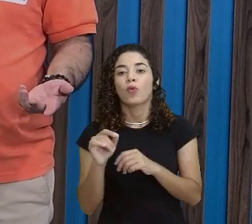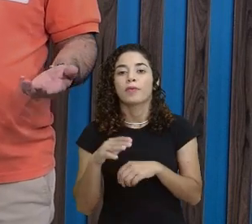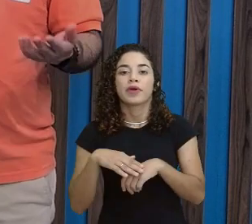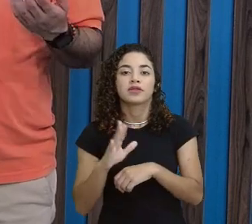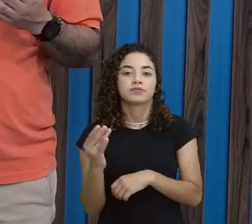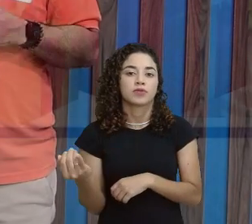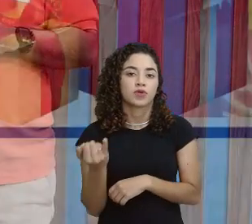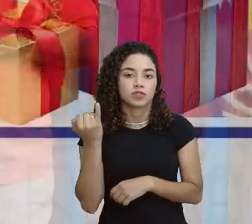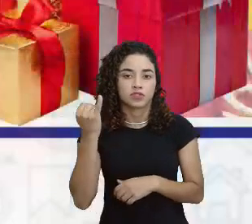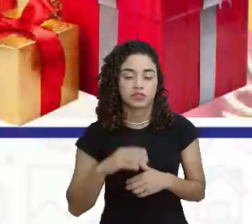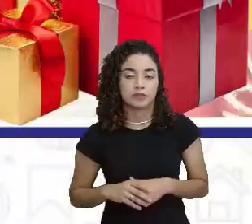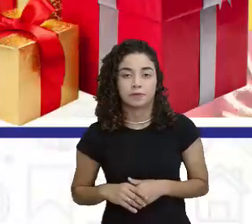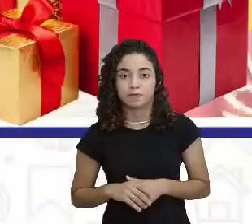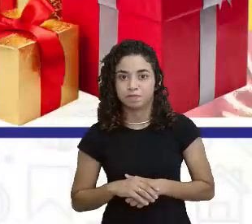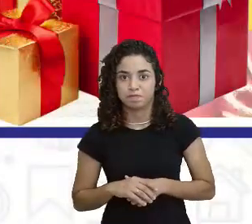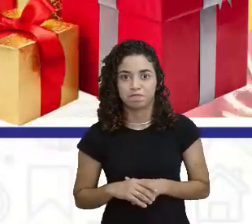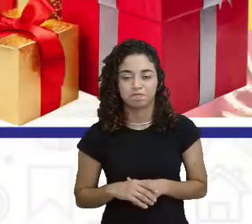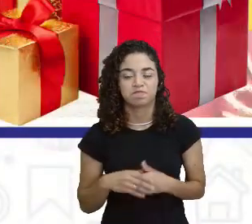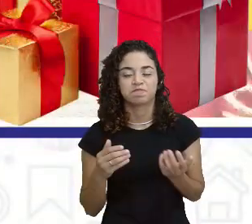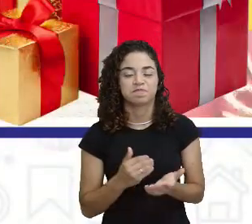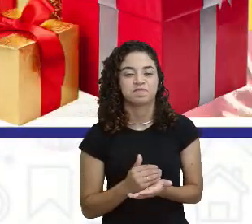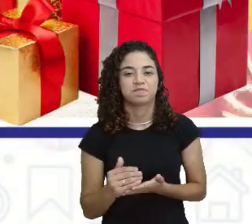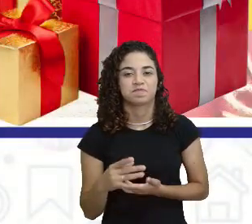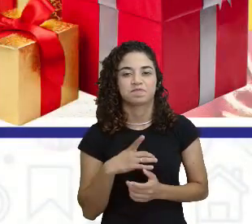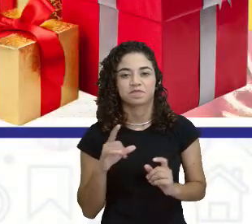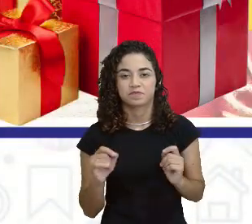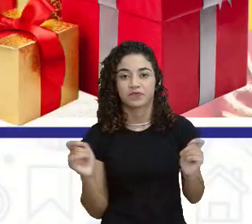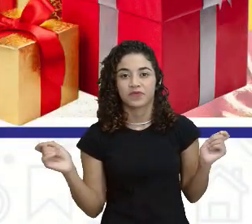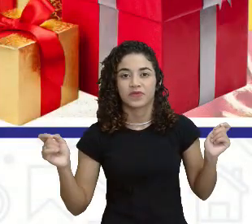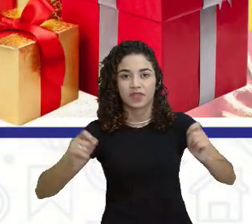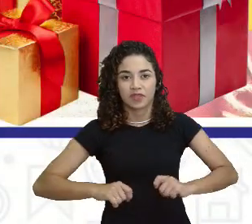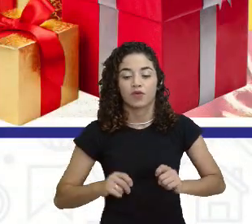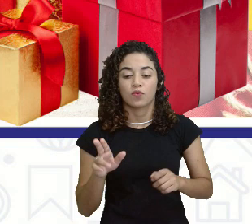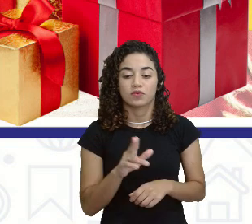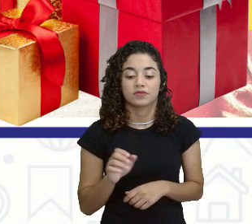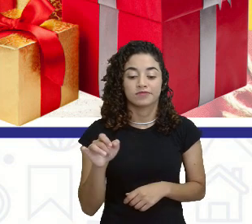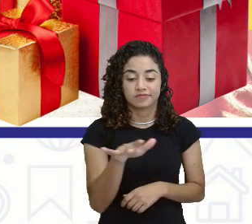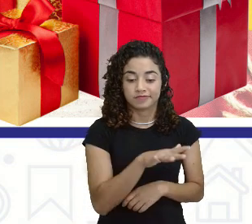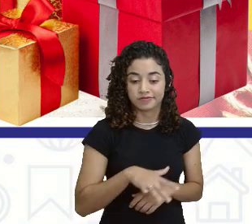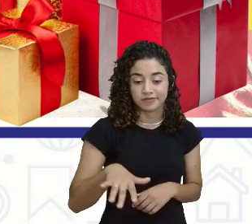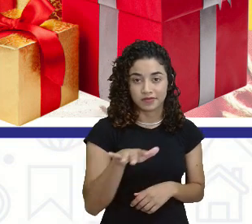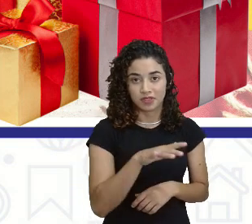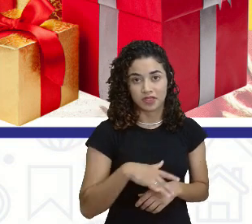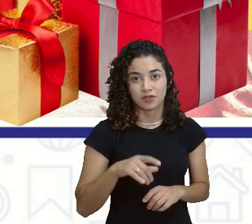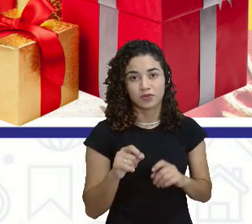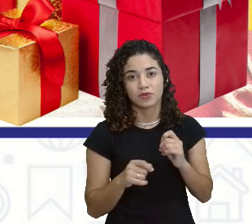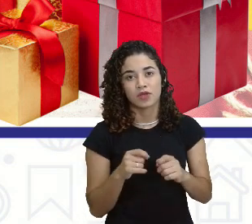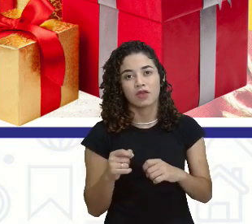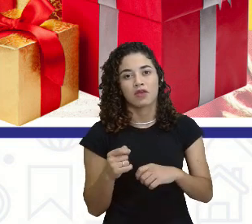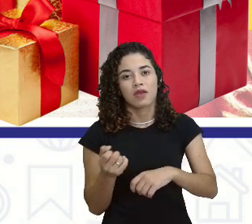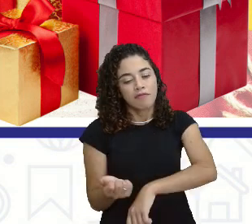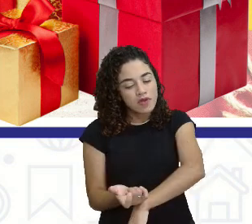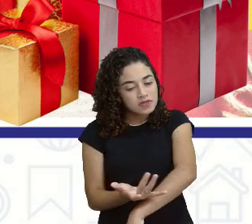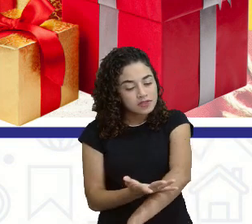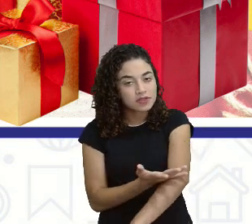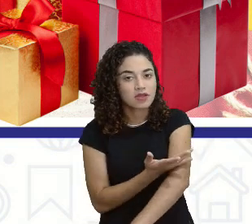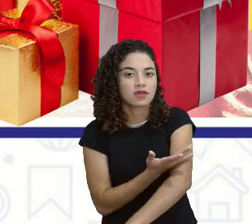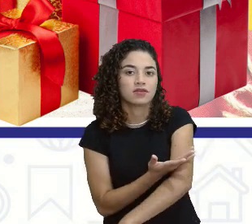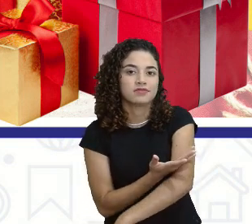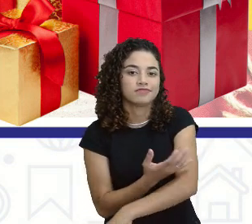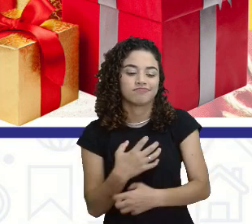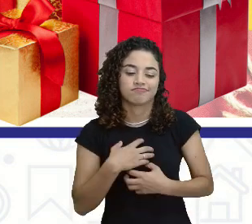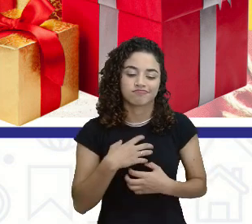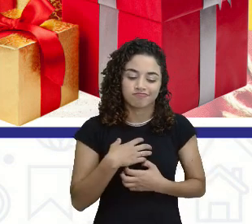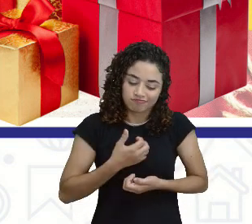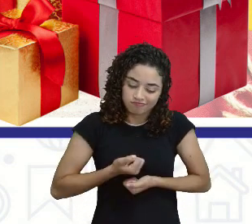importante. Então, a gente inicialmente deveria usar o espaço de construção de memória afetiva que o Natal proporciona.